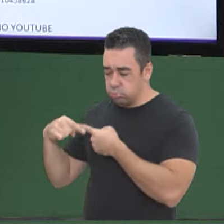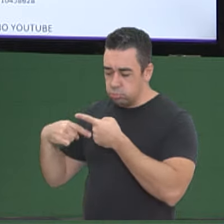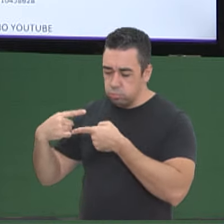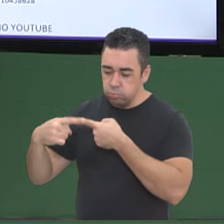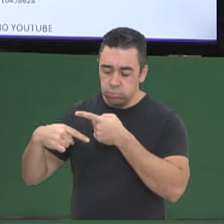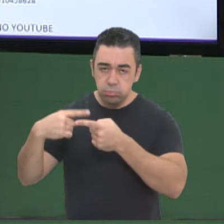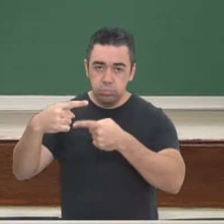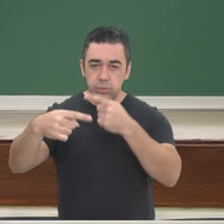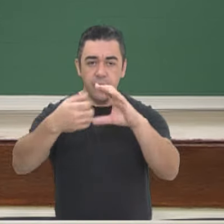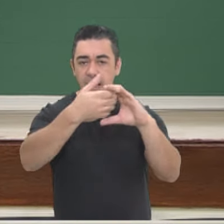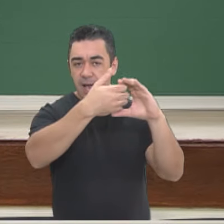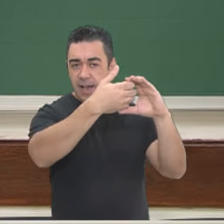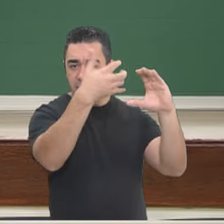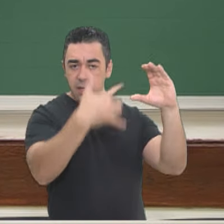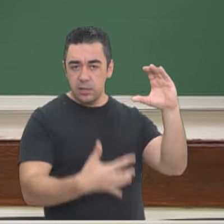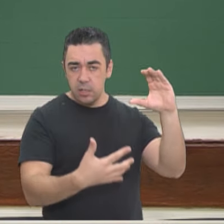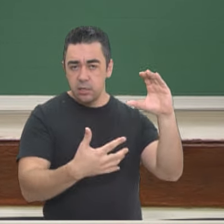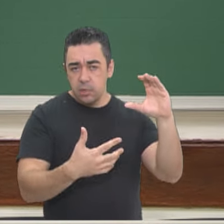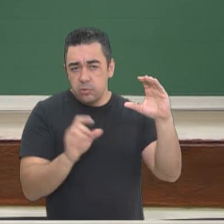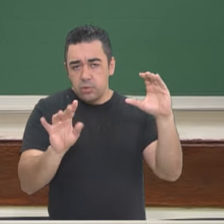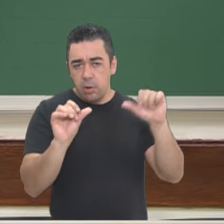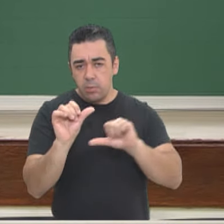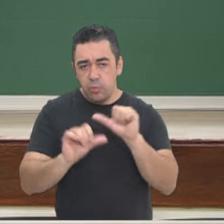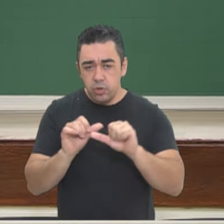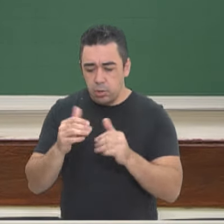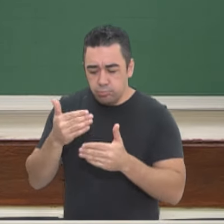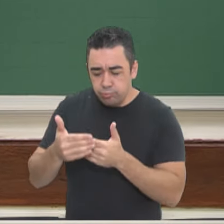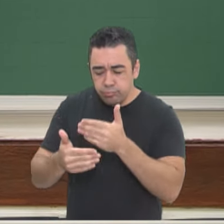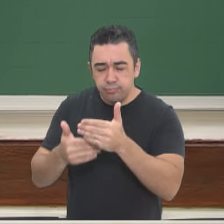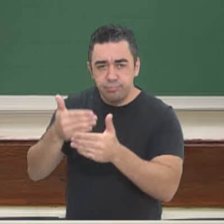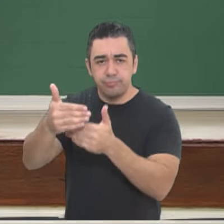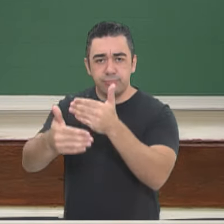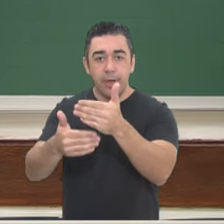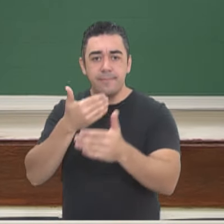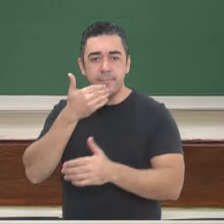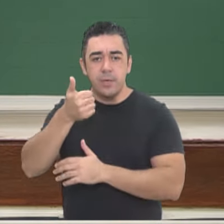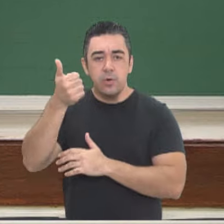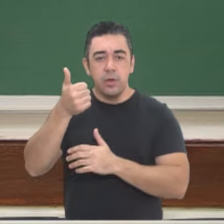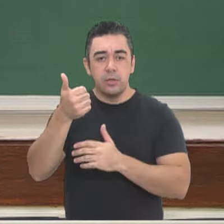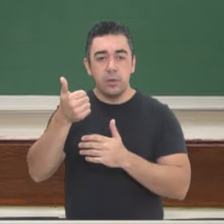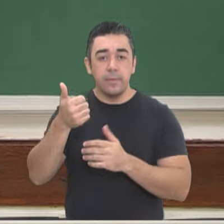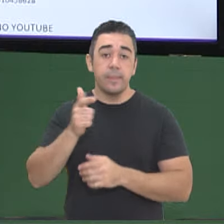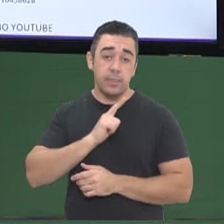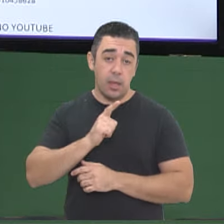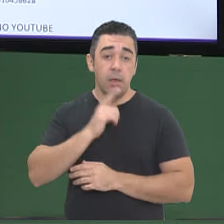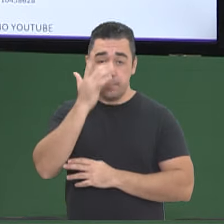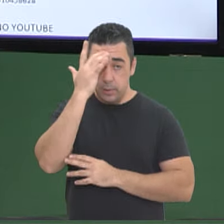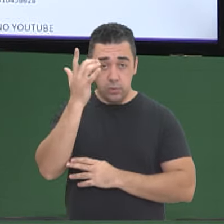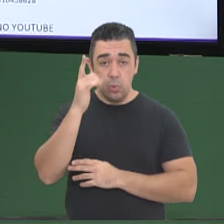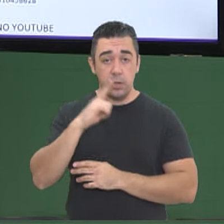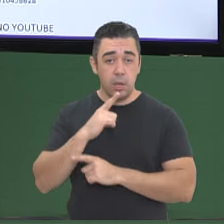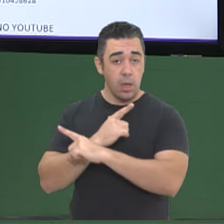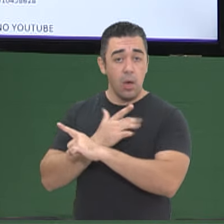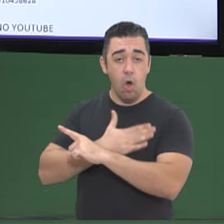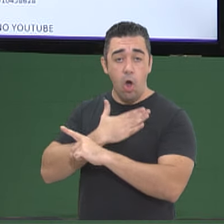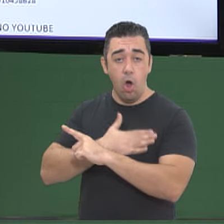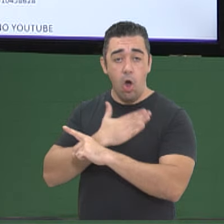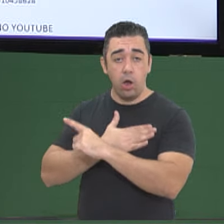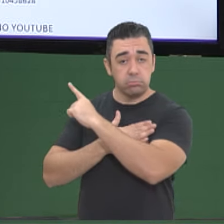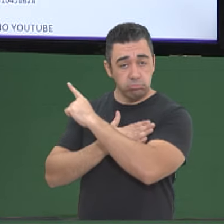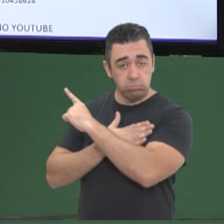suas características próprias, mas que foram evoluindo. Então, tem pessoas que jogam nessa forma